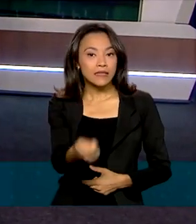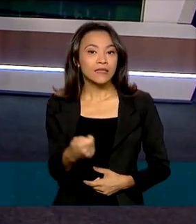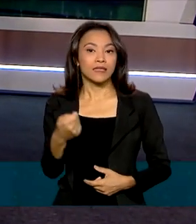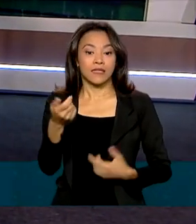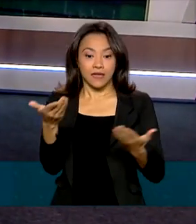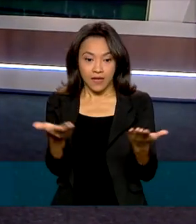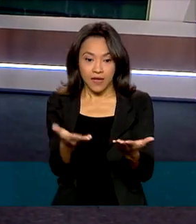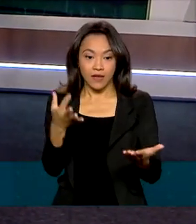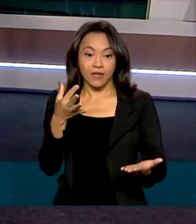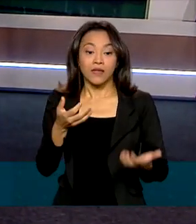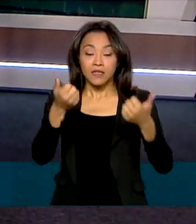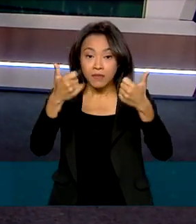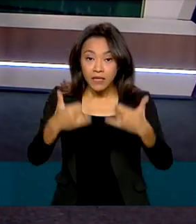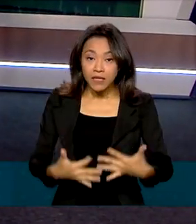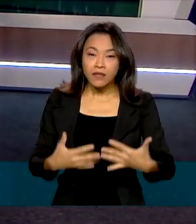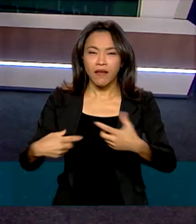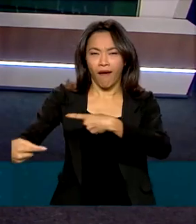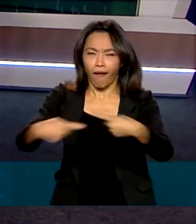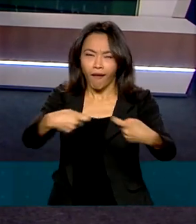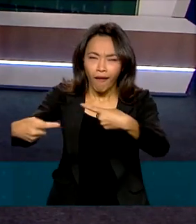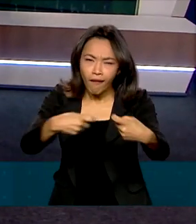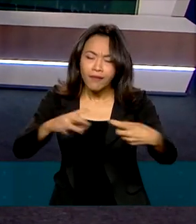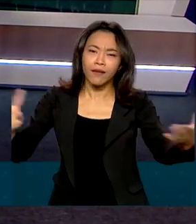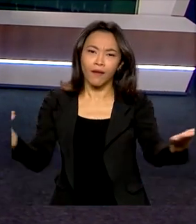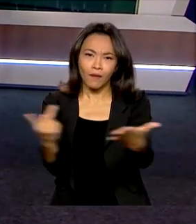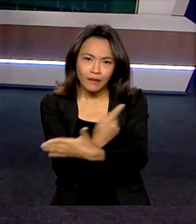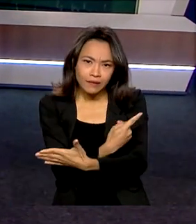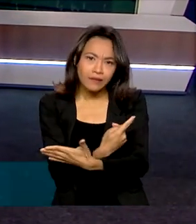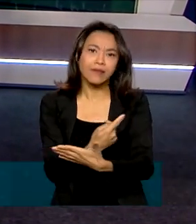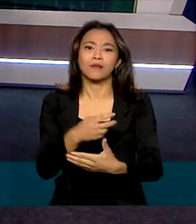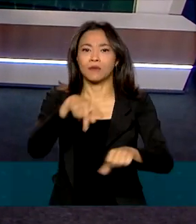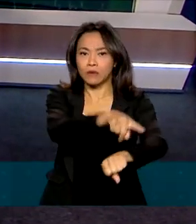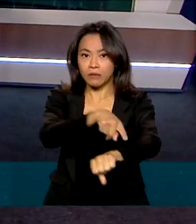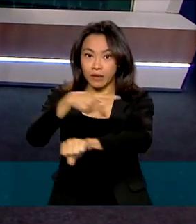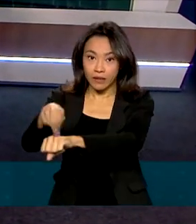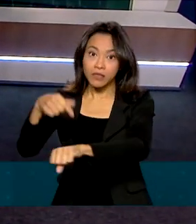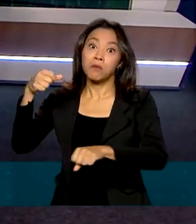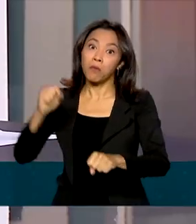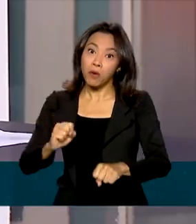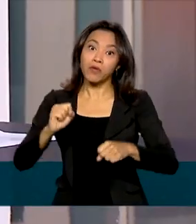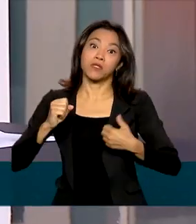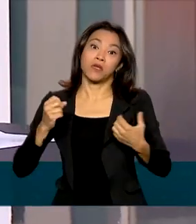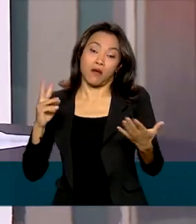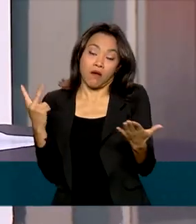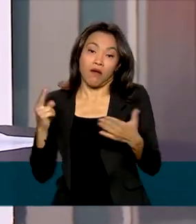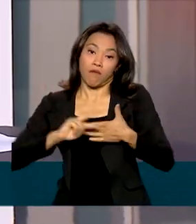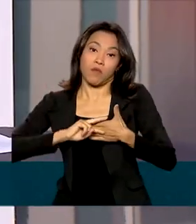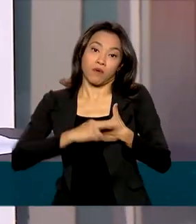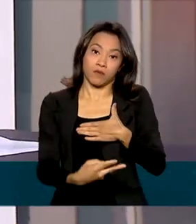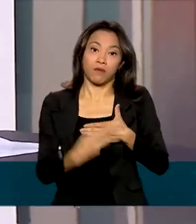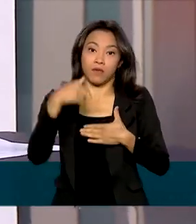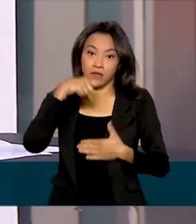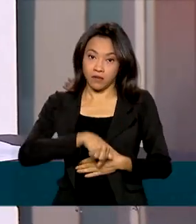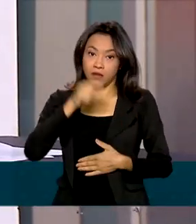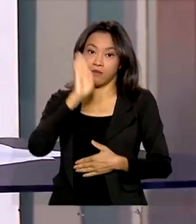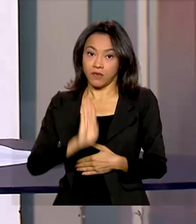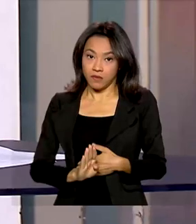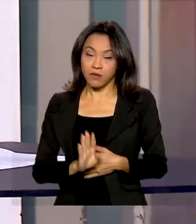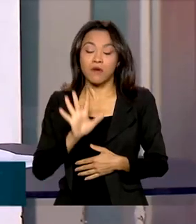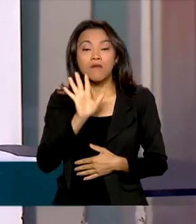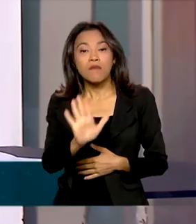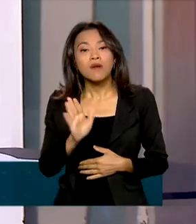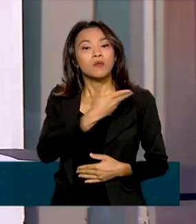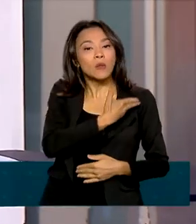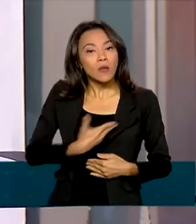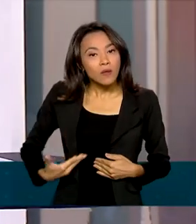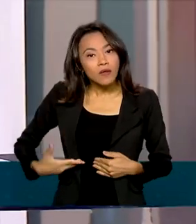crise atual no leste europeu pode afetar os estoques de fertilizantes aqui no Brasil. Mas o governo está desenvolvendo o